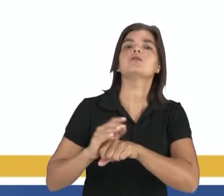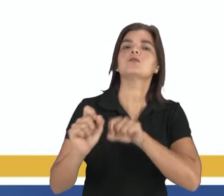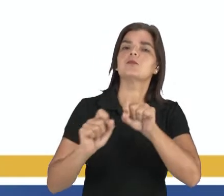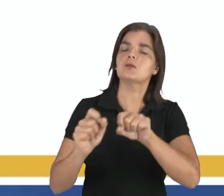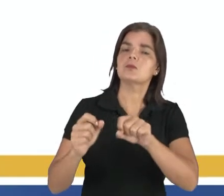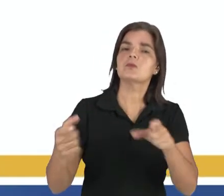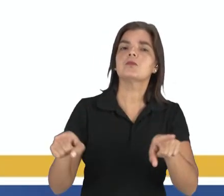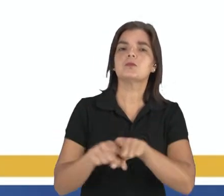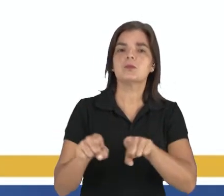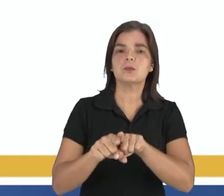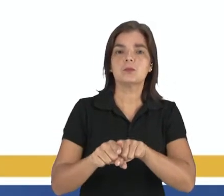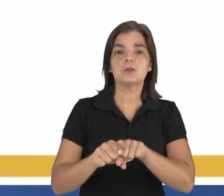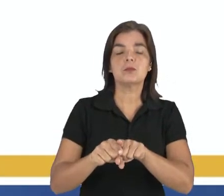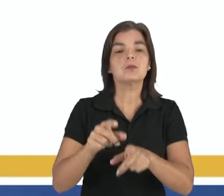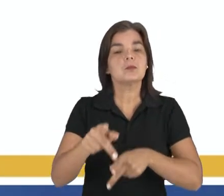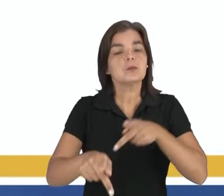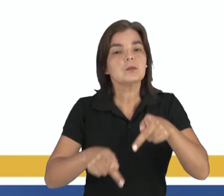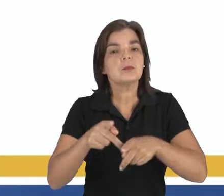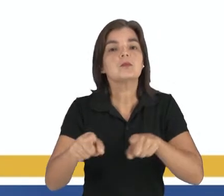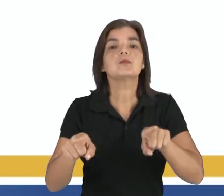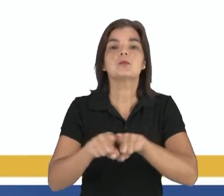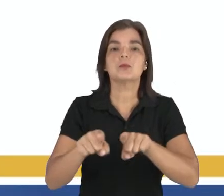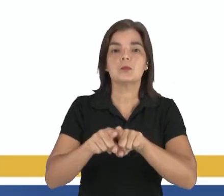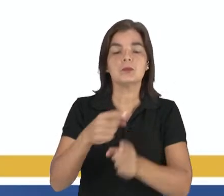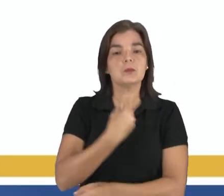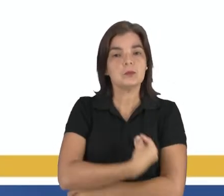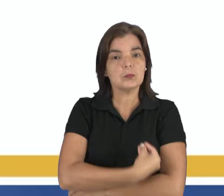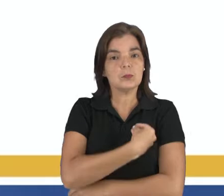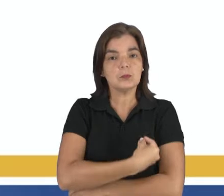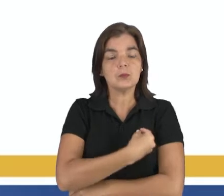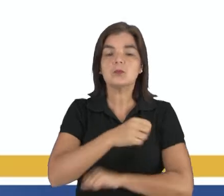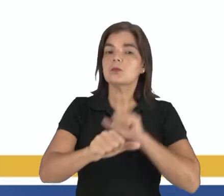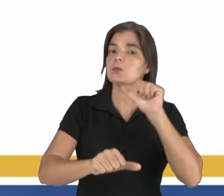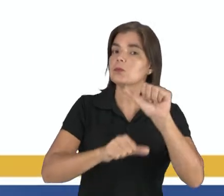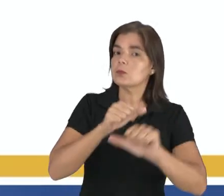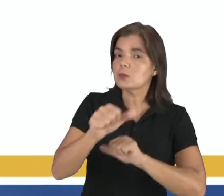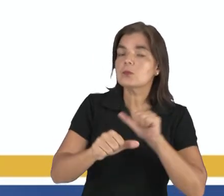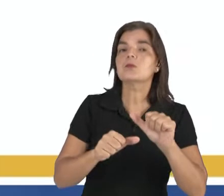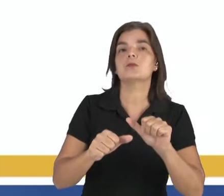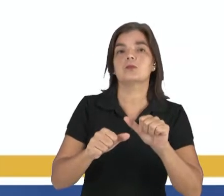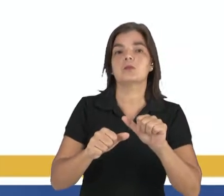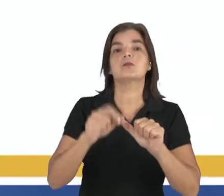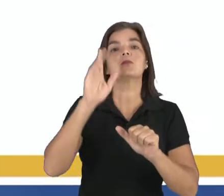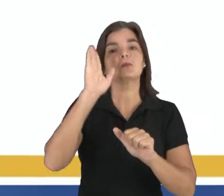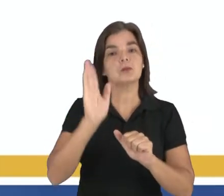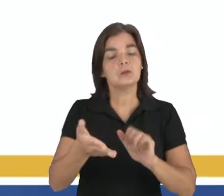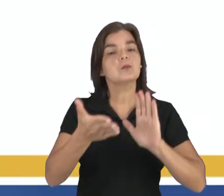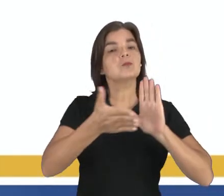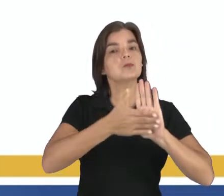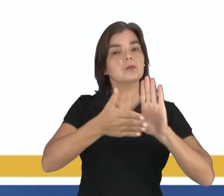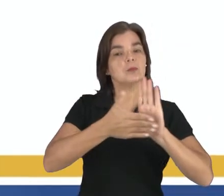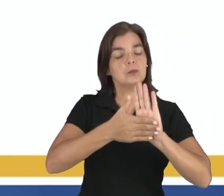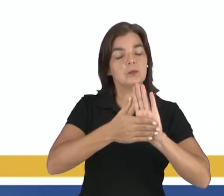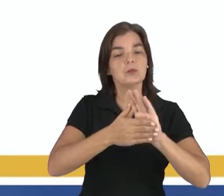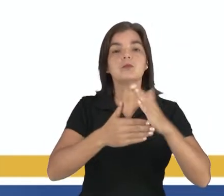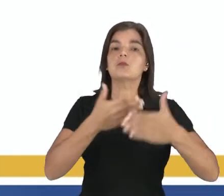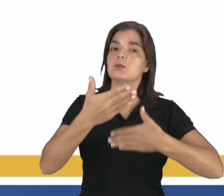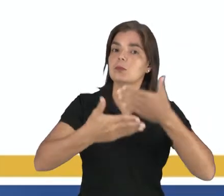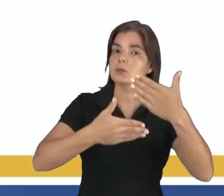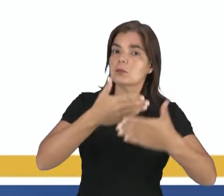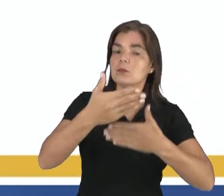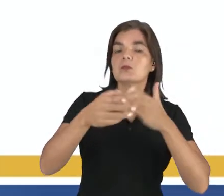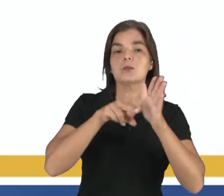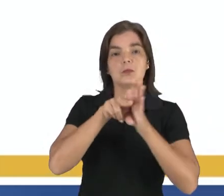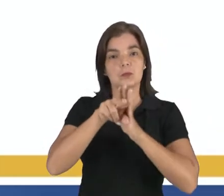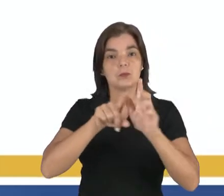promove benefício à humanidade. E também que os seres não são imutáveis. Nós já temos comprovados a teoria da evolução